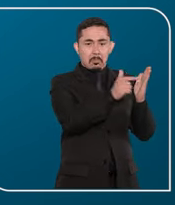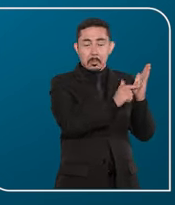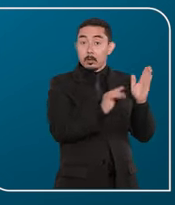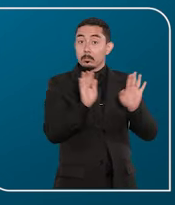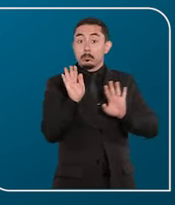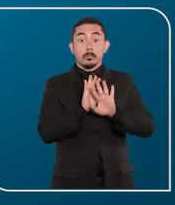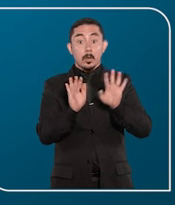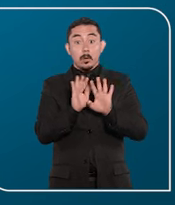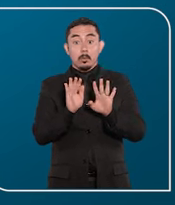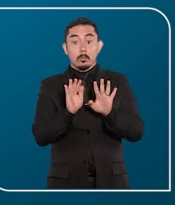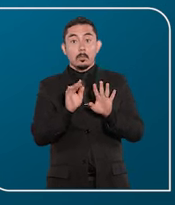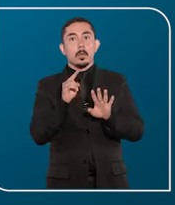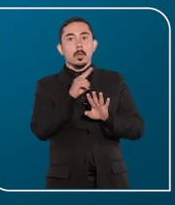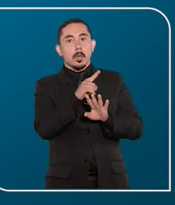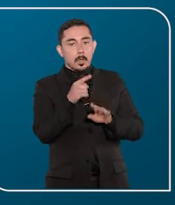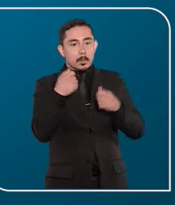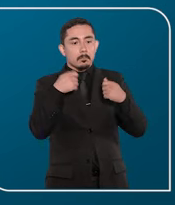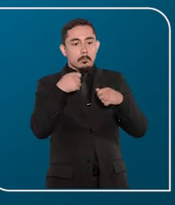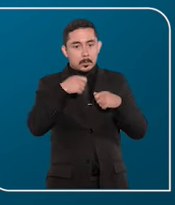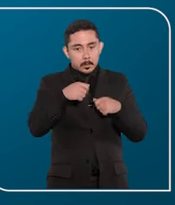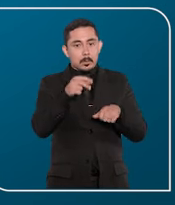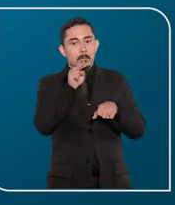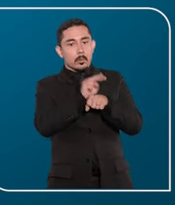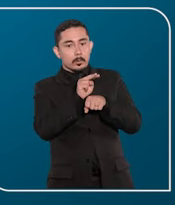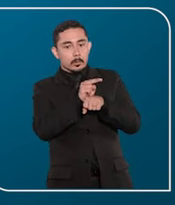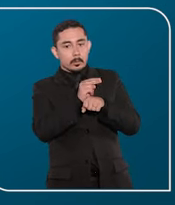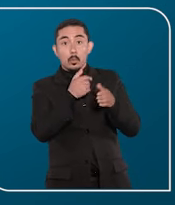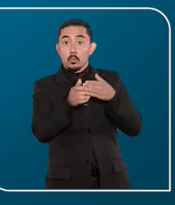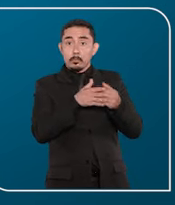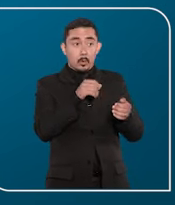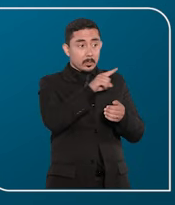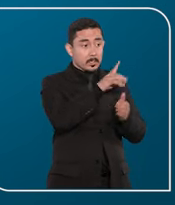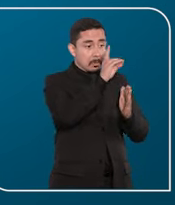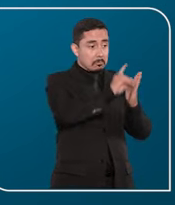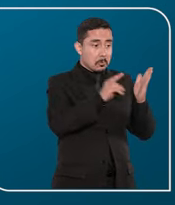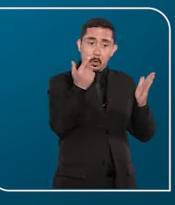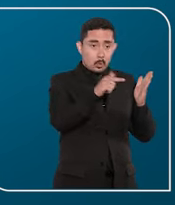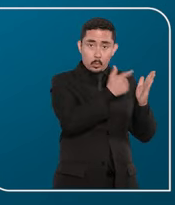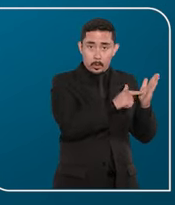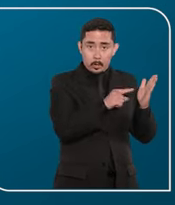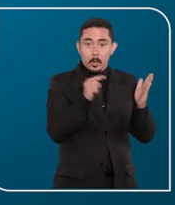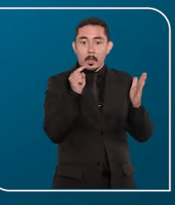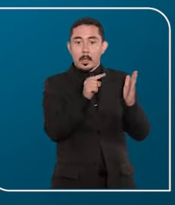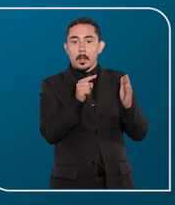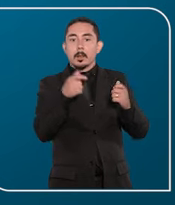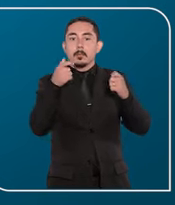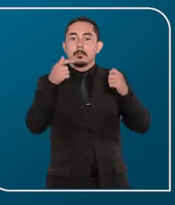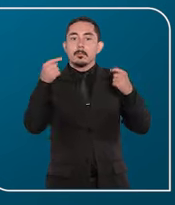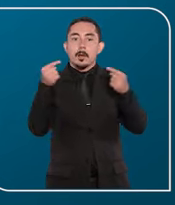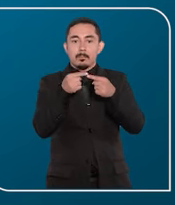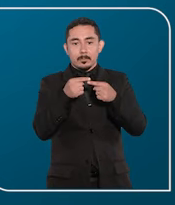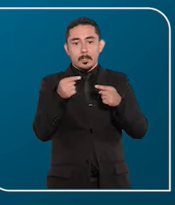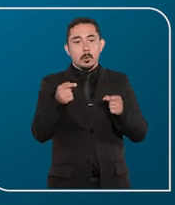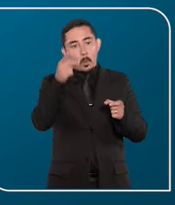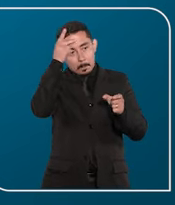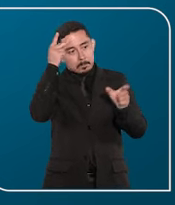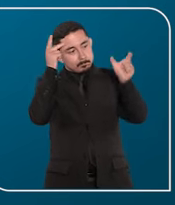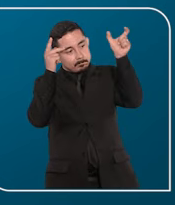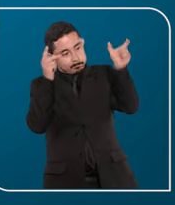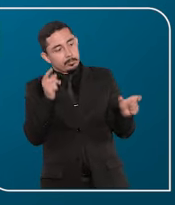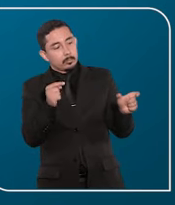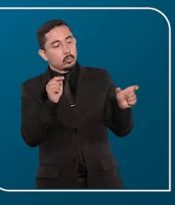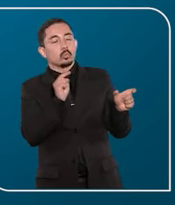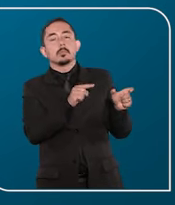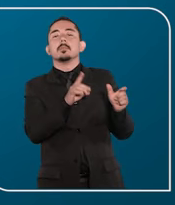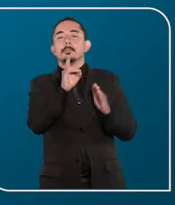defender que, mesmo que a pessoa, que o seu cliente não tenha direito, ele é um sujeito de direitos. Pode até ser que